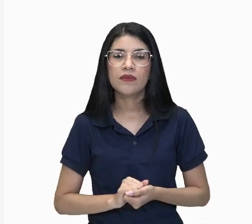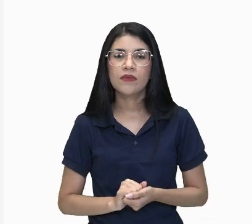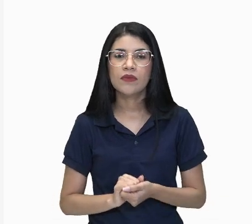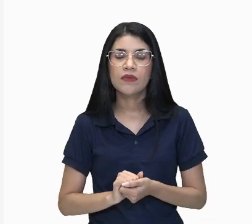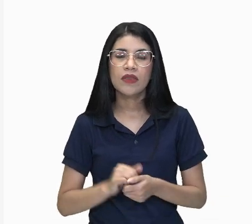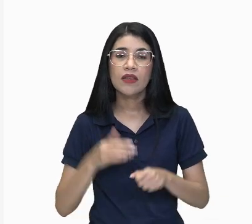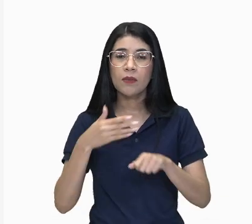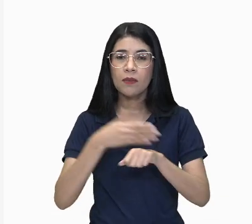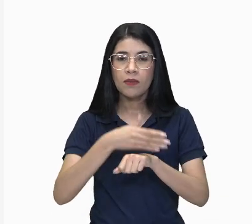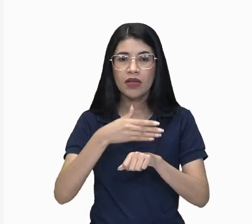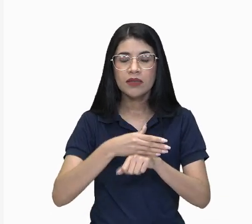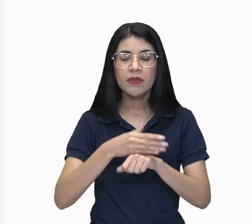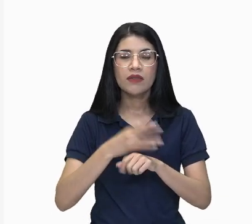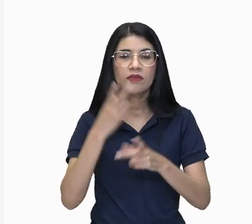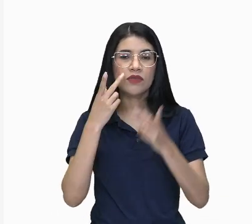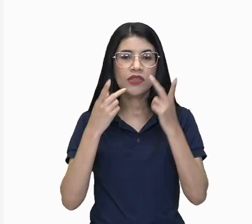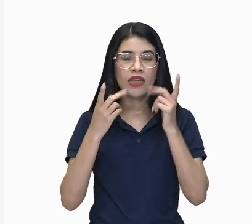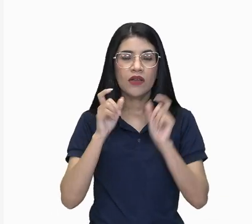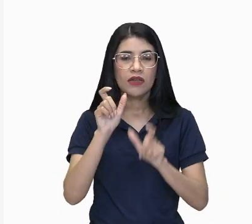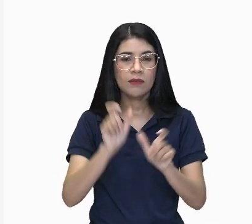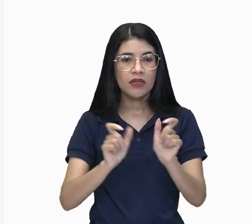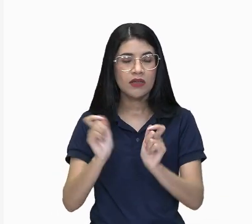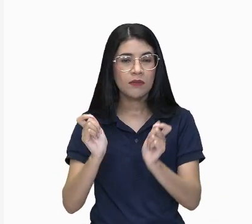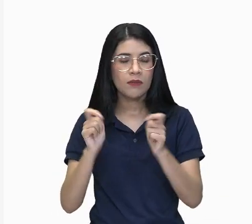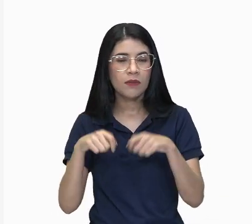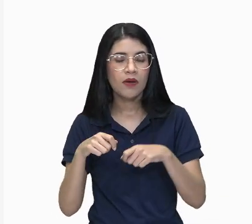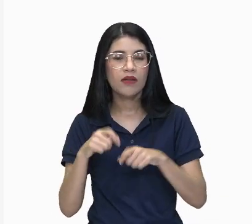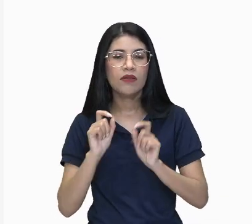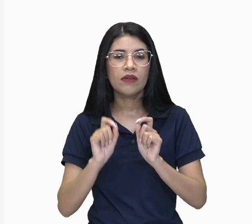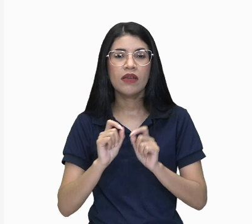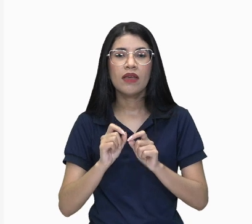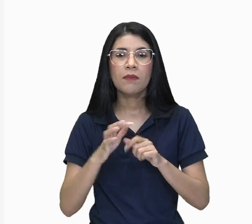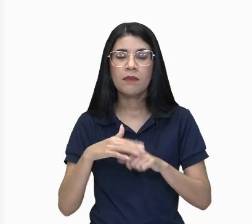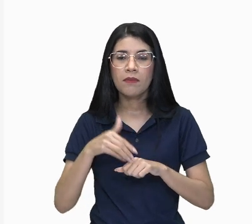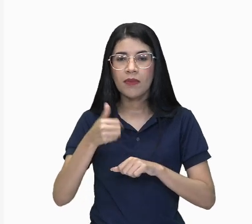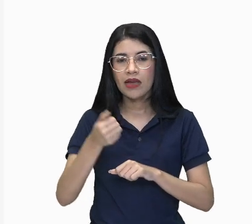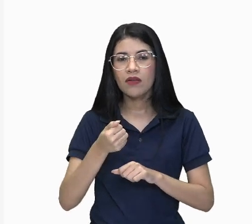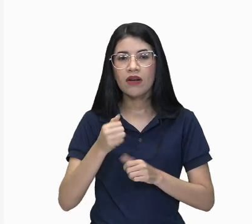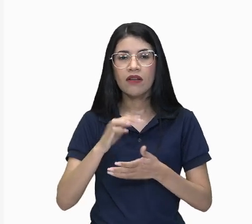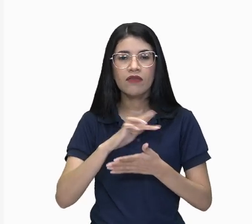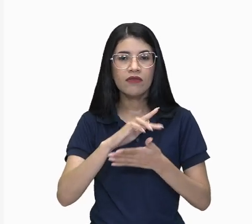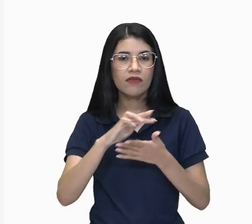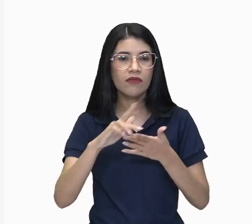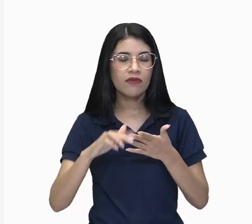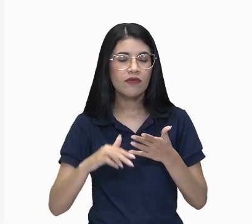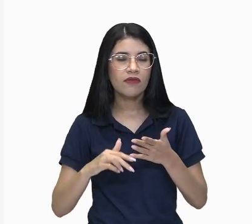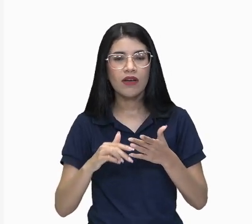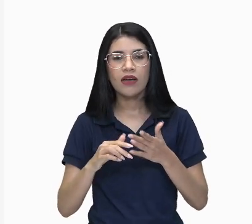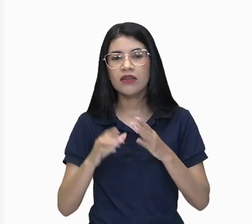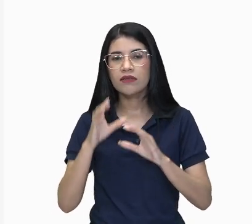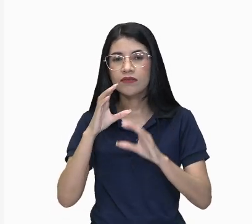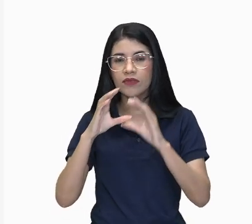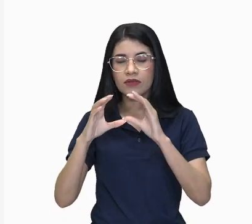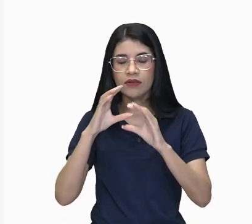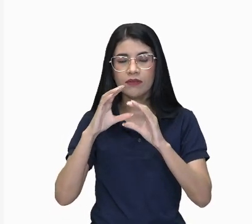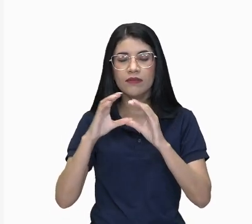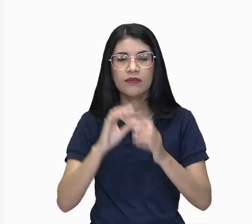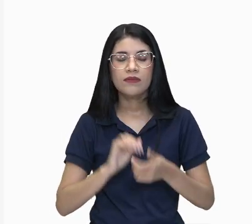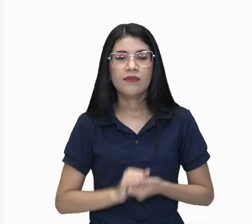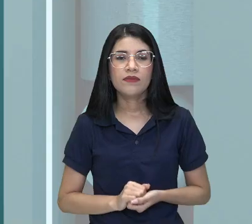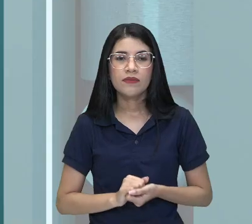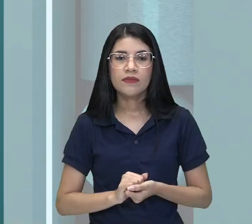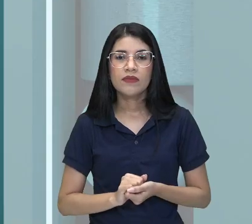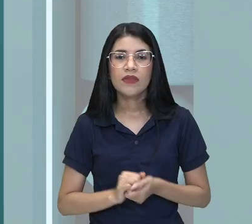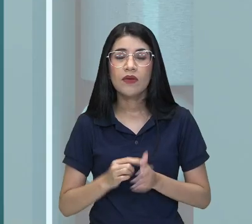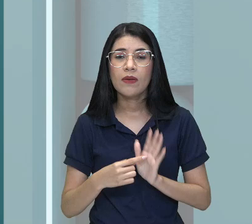atividades teatrais, as pessoas têm a oportunidade de aprimorar várias facetas da comunicação. Então, eu trouxe para vocês aqui